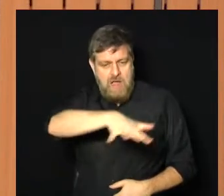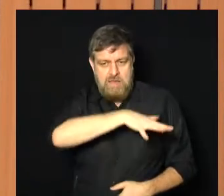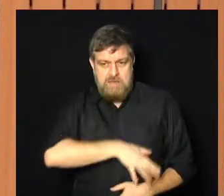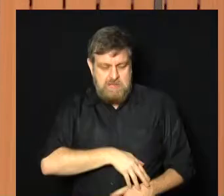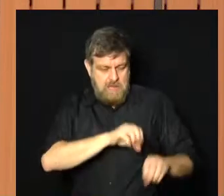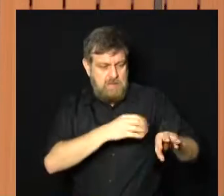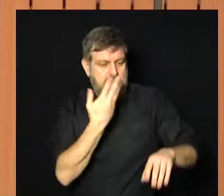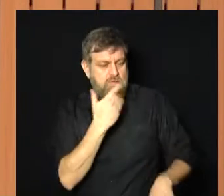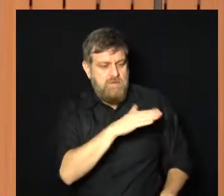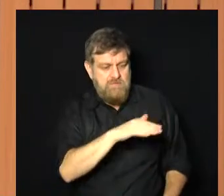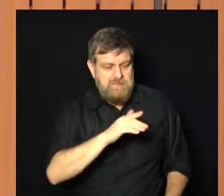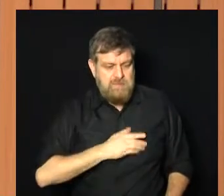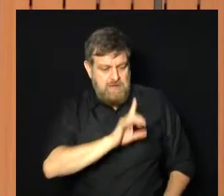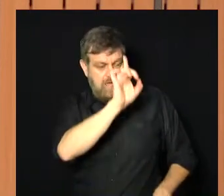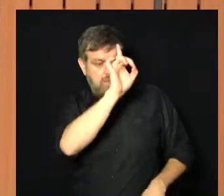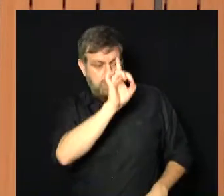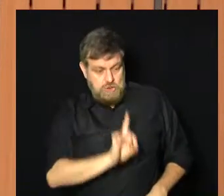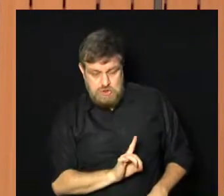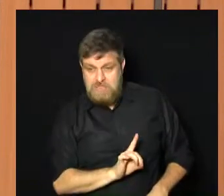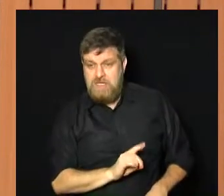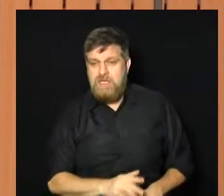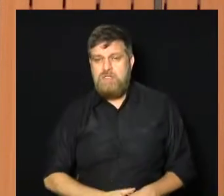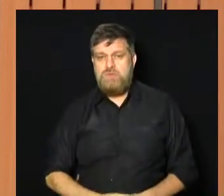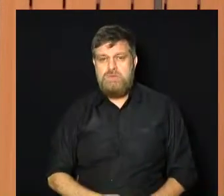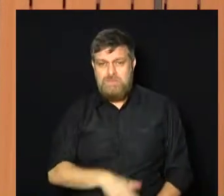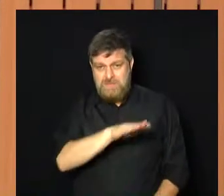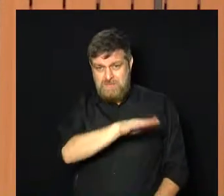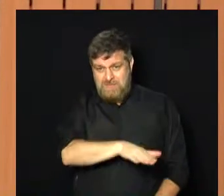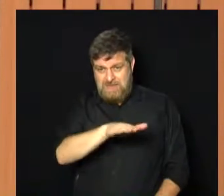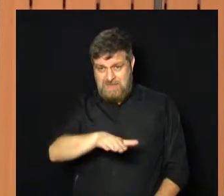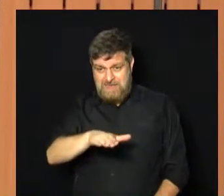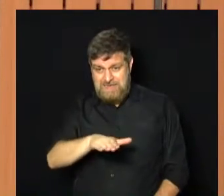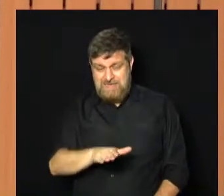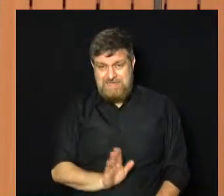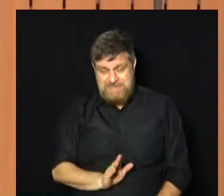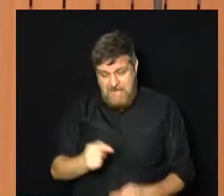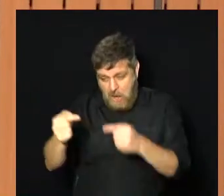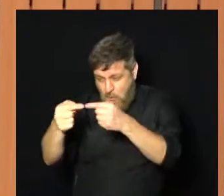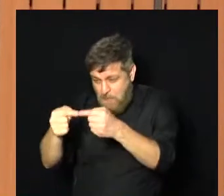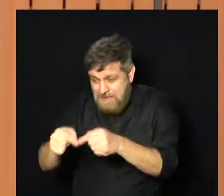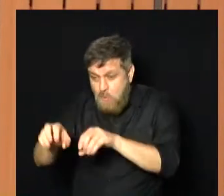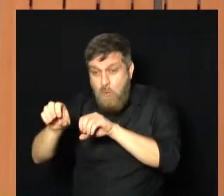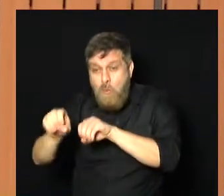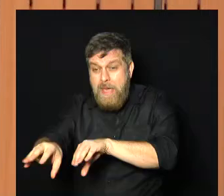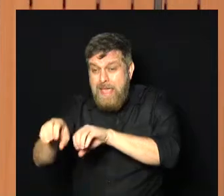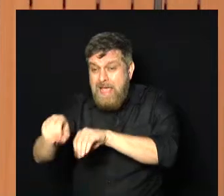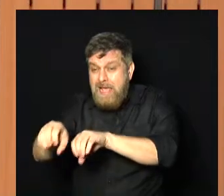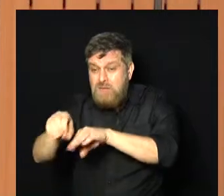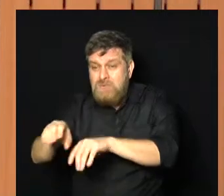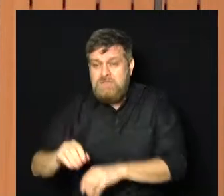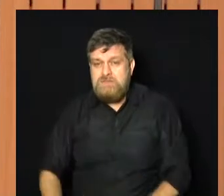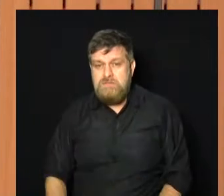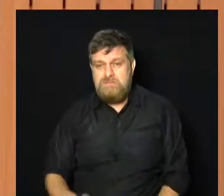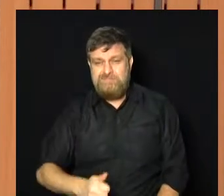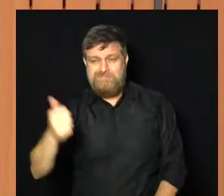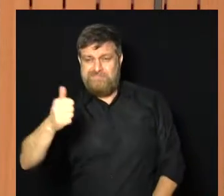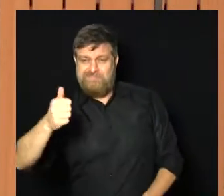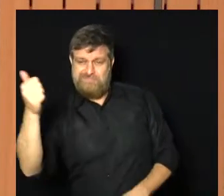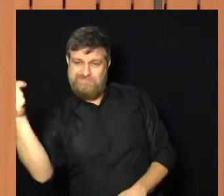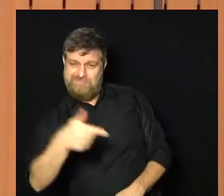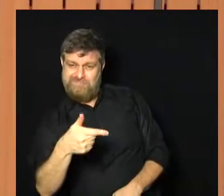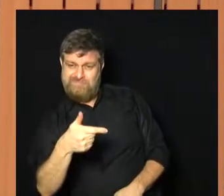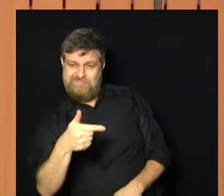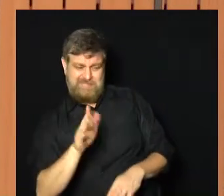infantil enquanto direito da criança, enquanto direito educacional da criança, né, superando a ideia da